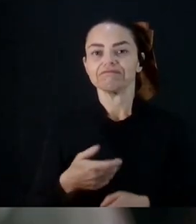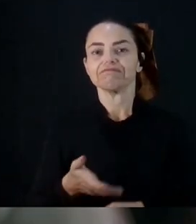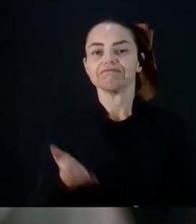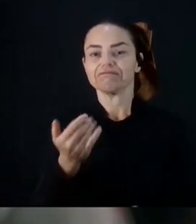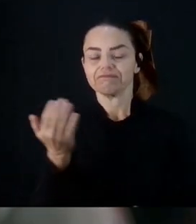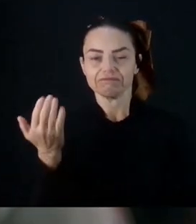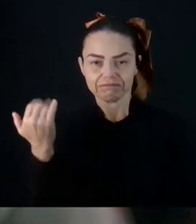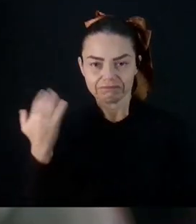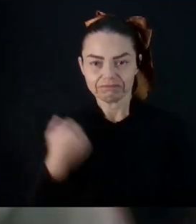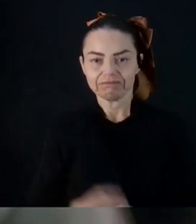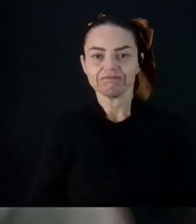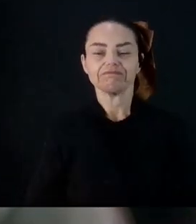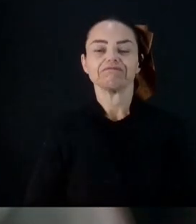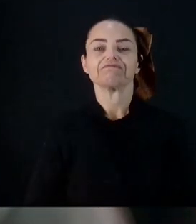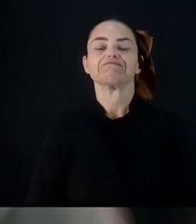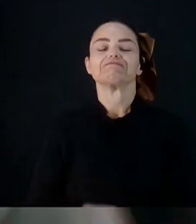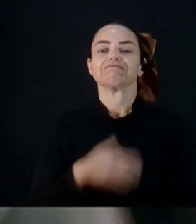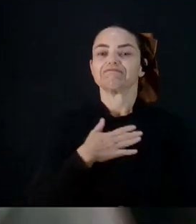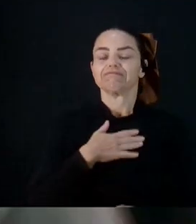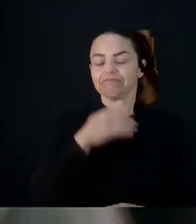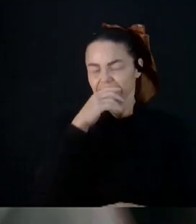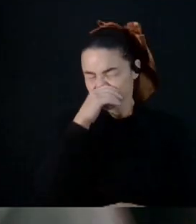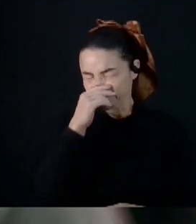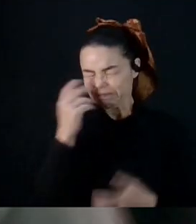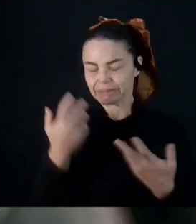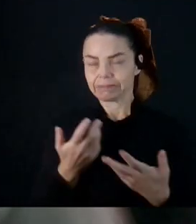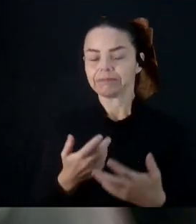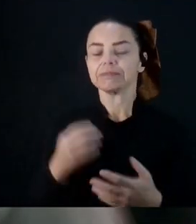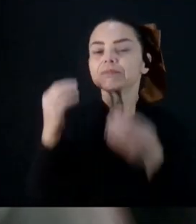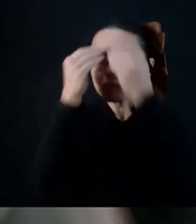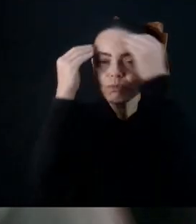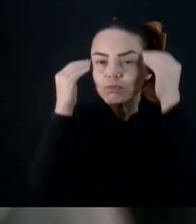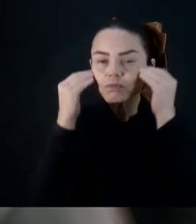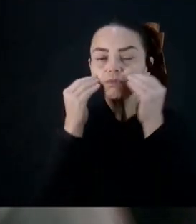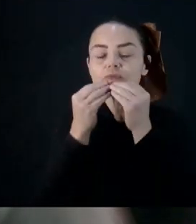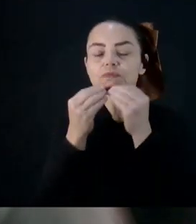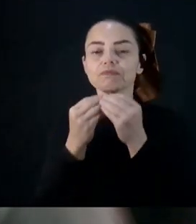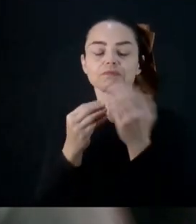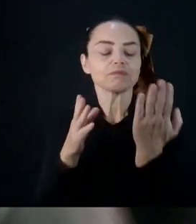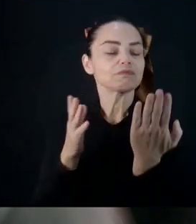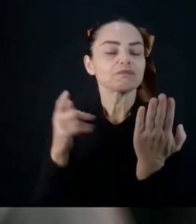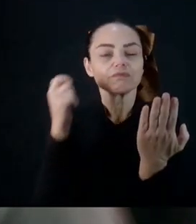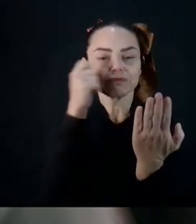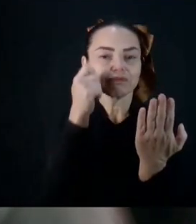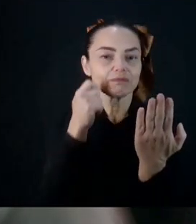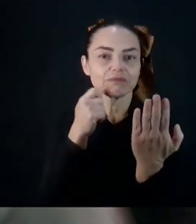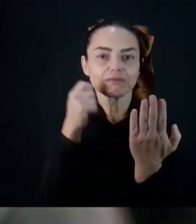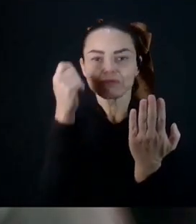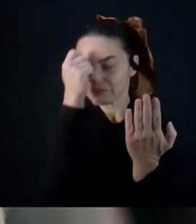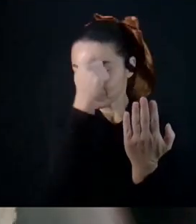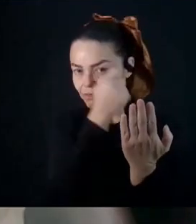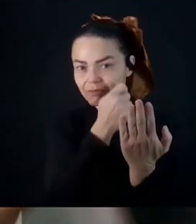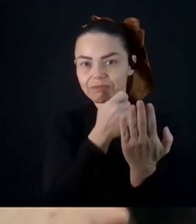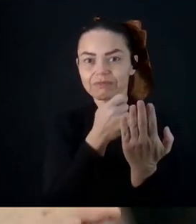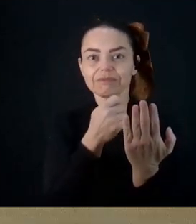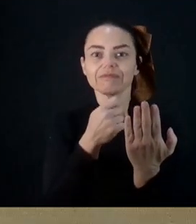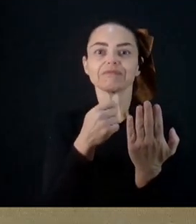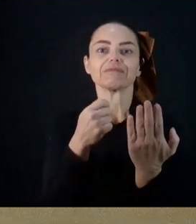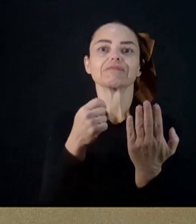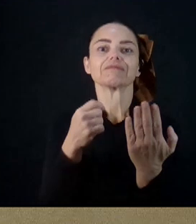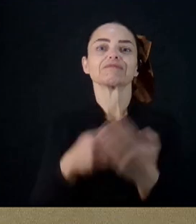falo na minha época, que a gente queria fazer uma maquiagem, a gente tinha que ver uma revista, né? Ah, é mesmo. Pegar um salão, esperar um